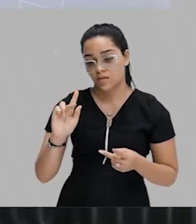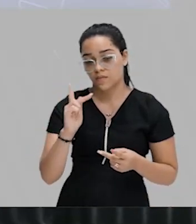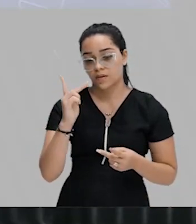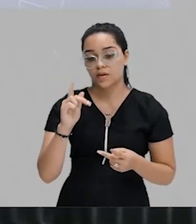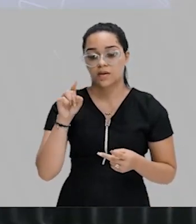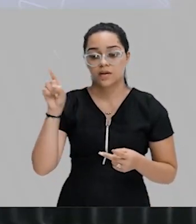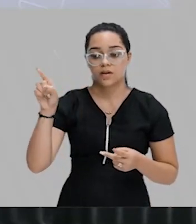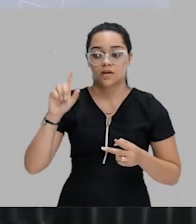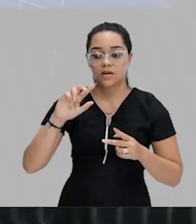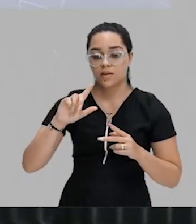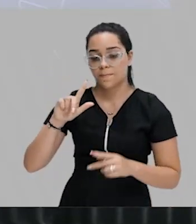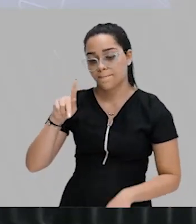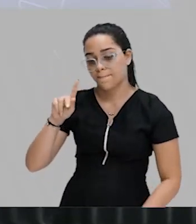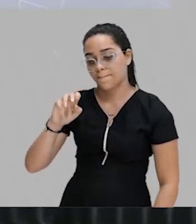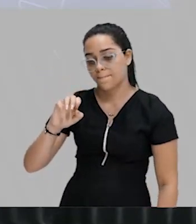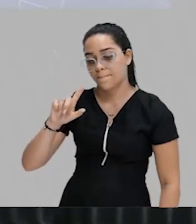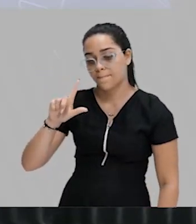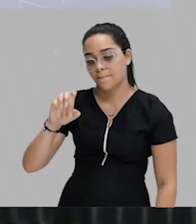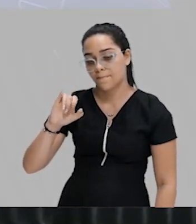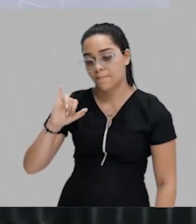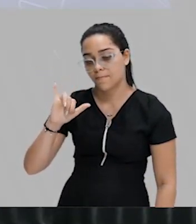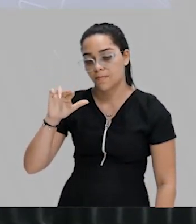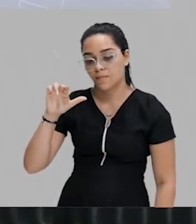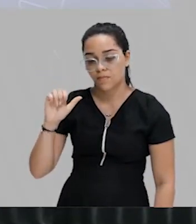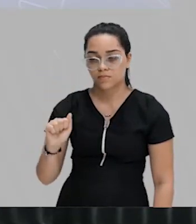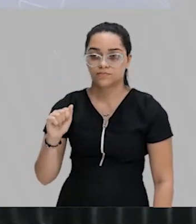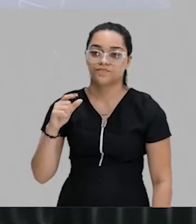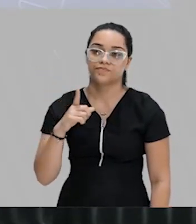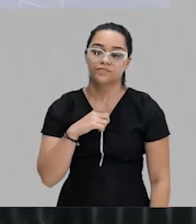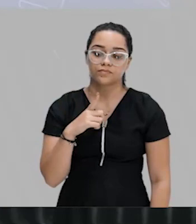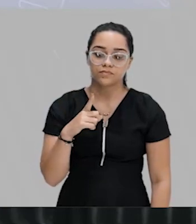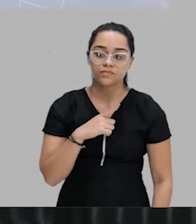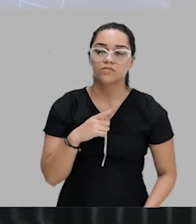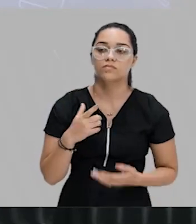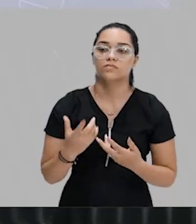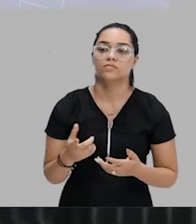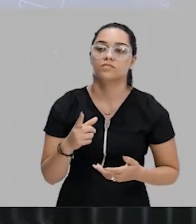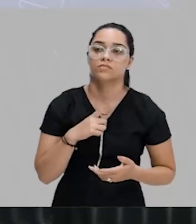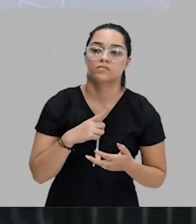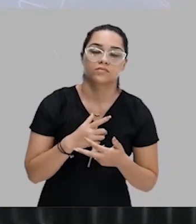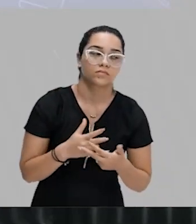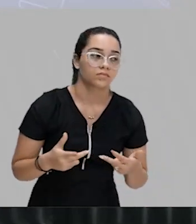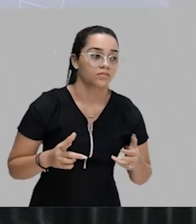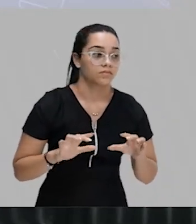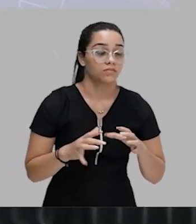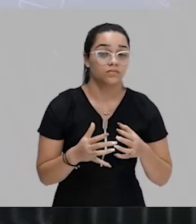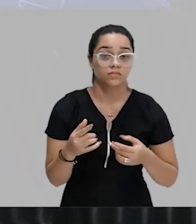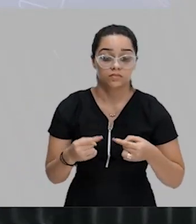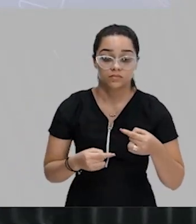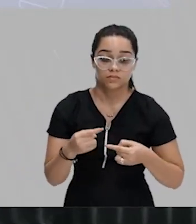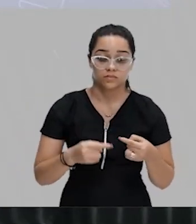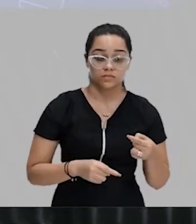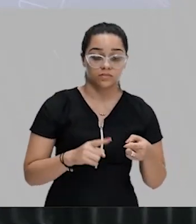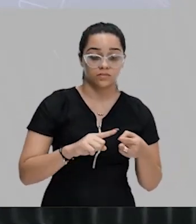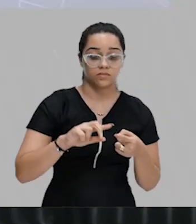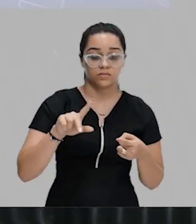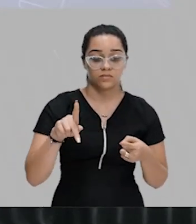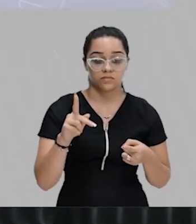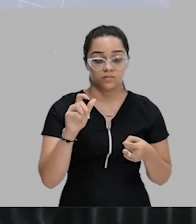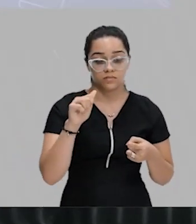olha uma Palestina com disputas entre os partidos políticos do Hamas e do